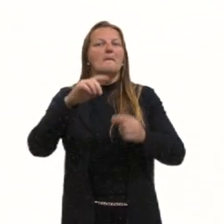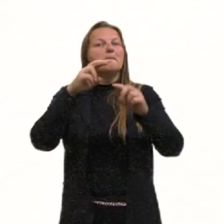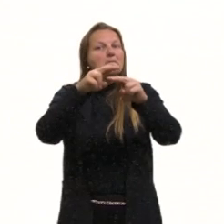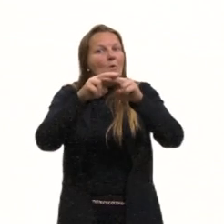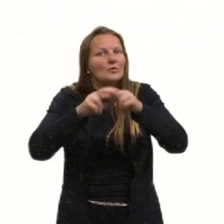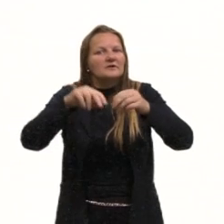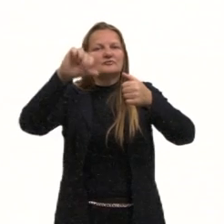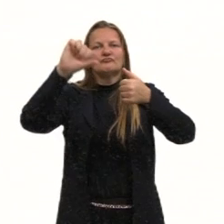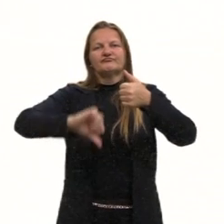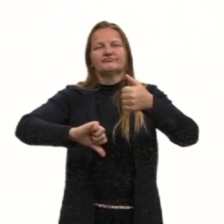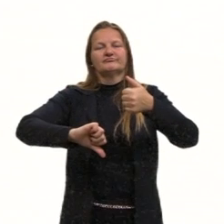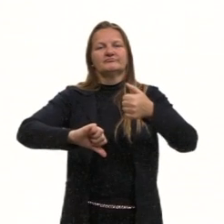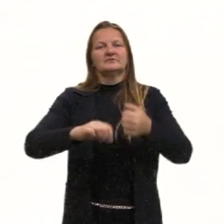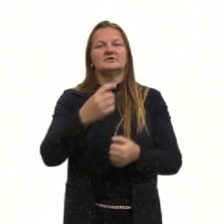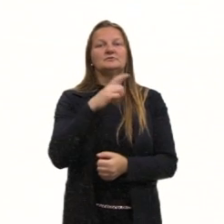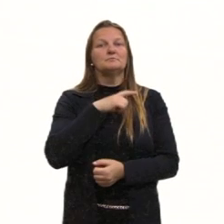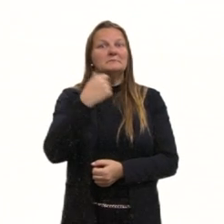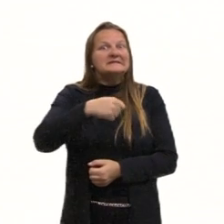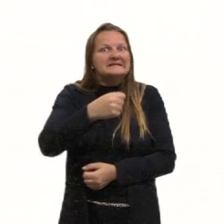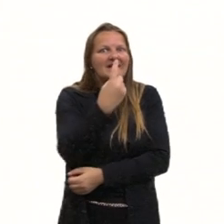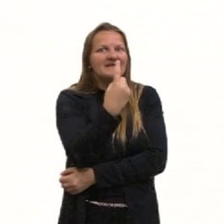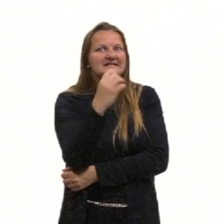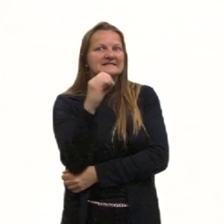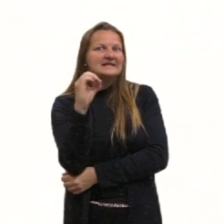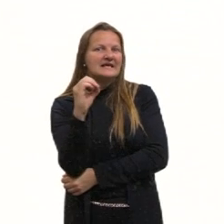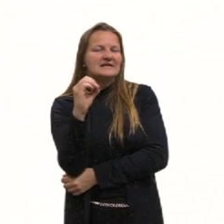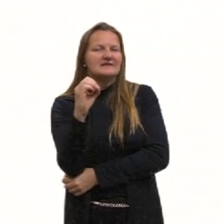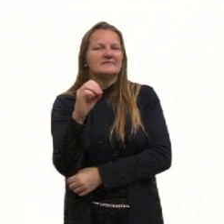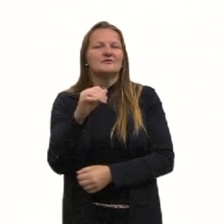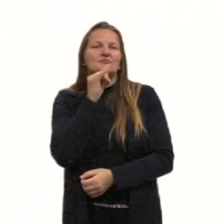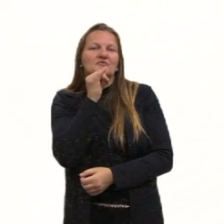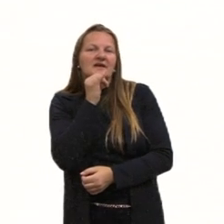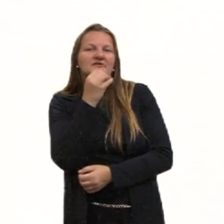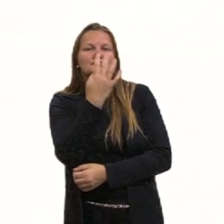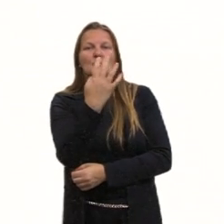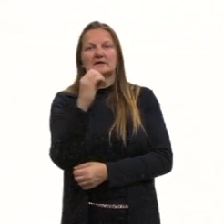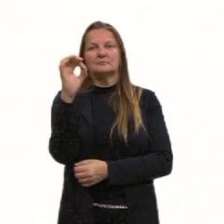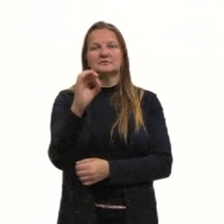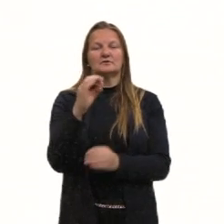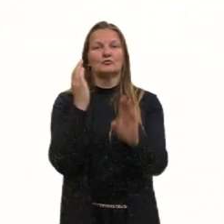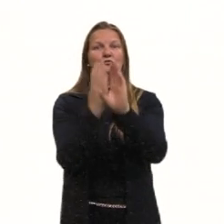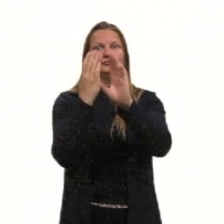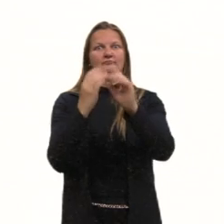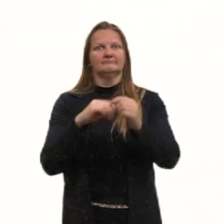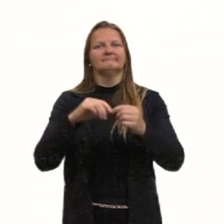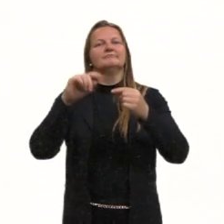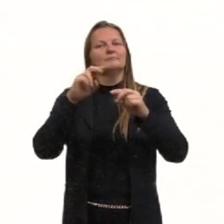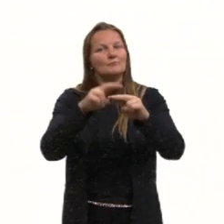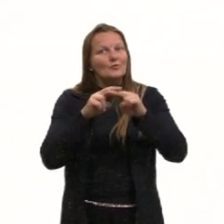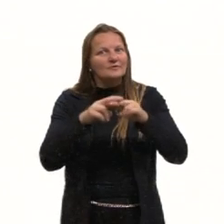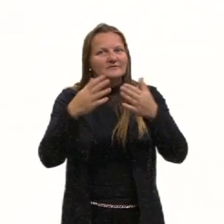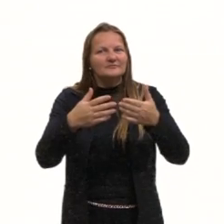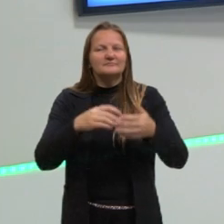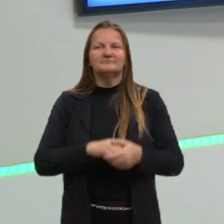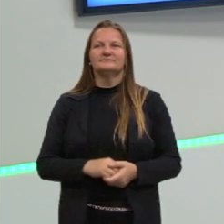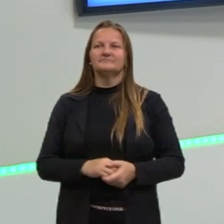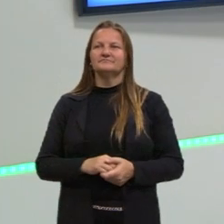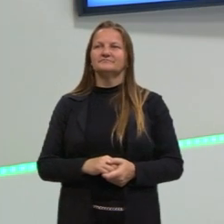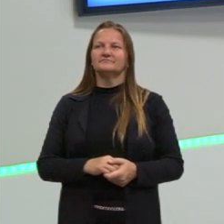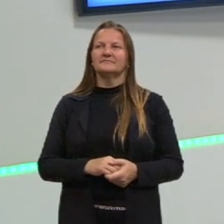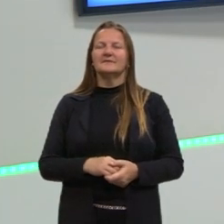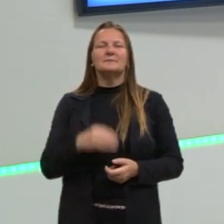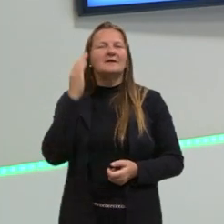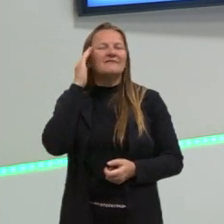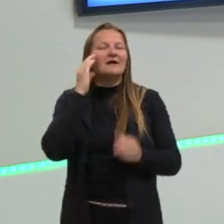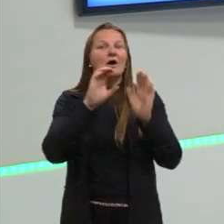de fato precisaria ter né então o teste utilizado foi o teste sim através da nesta questão precisava